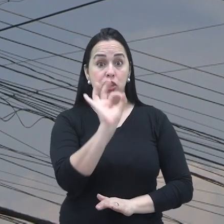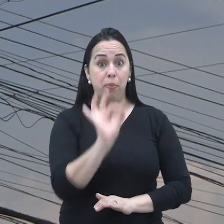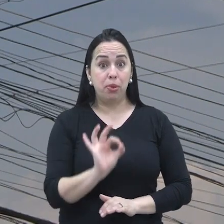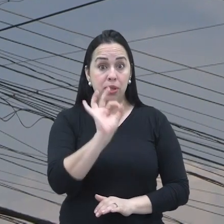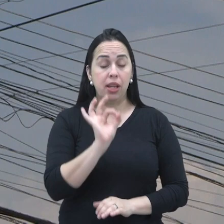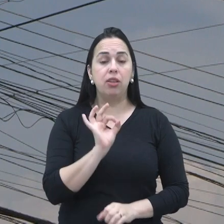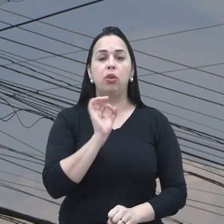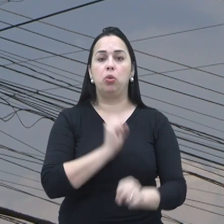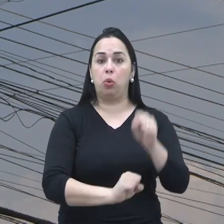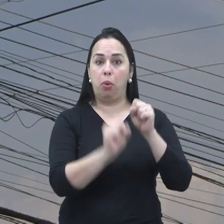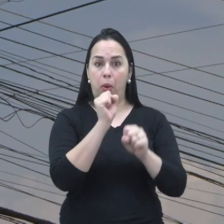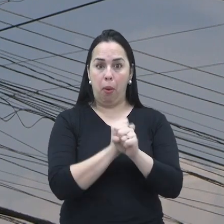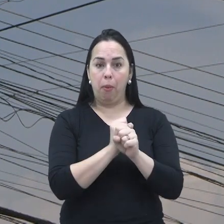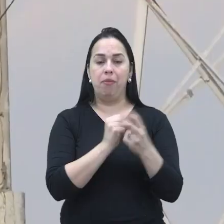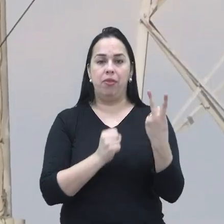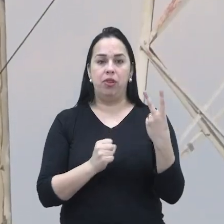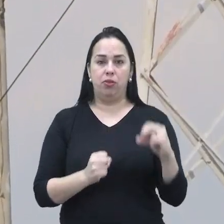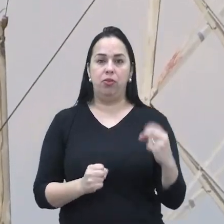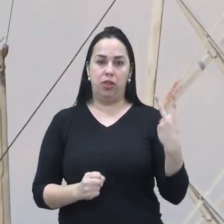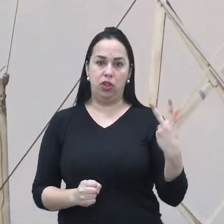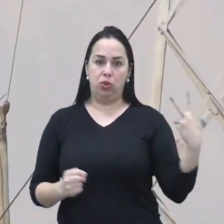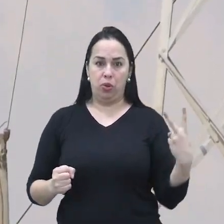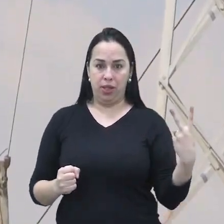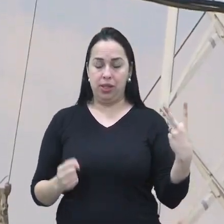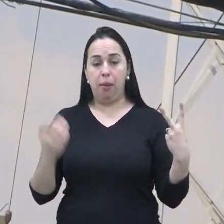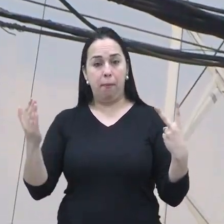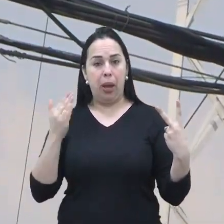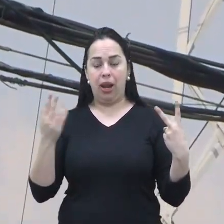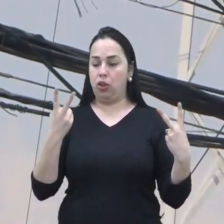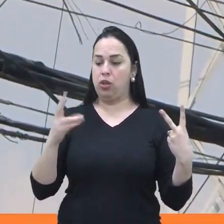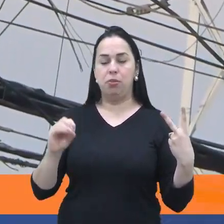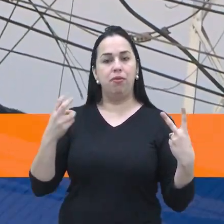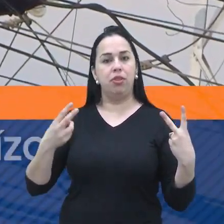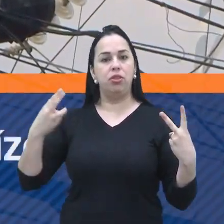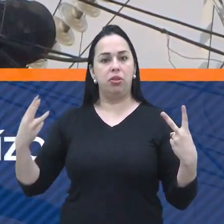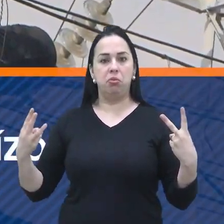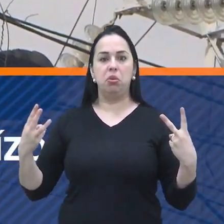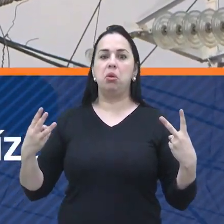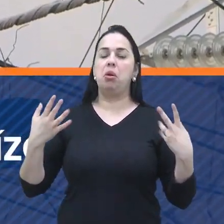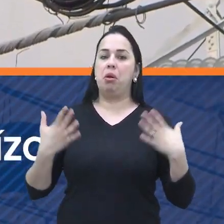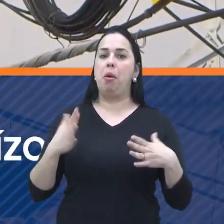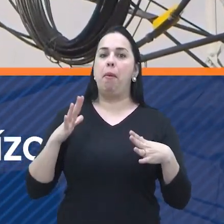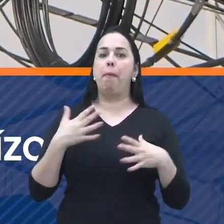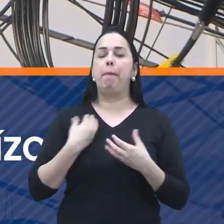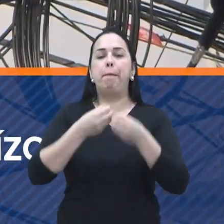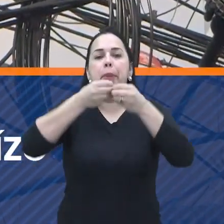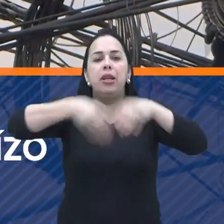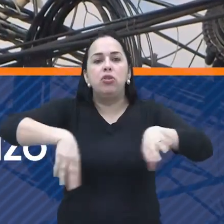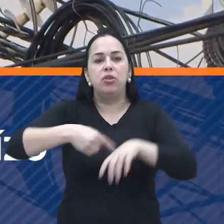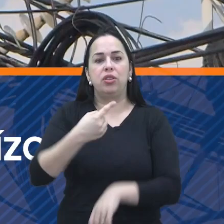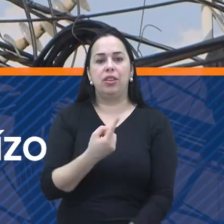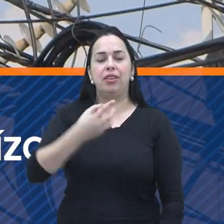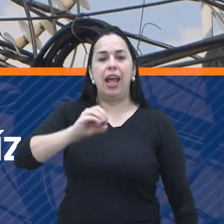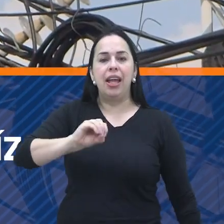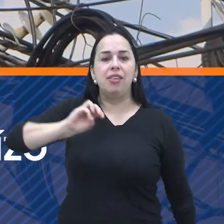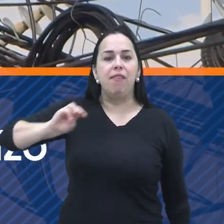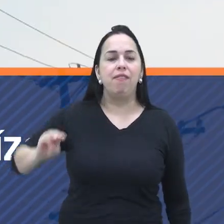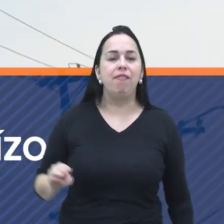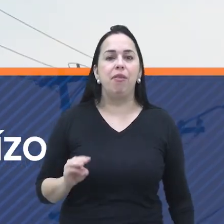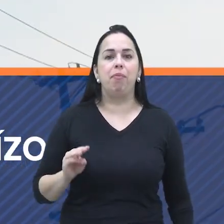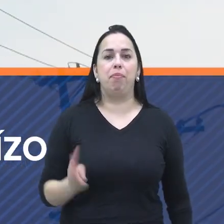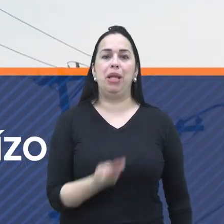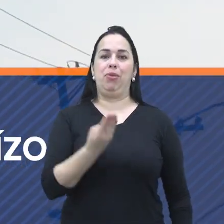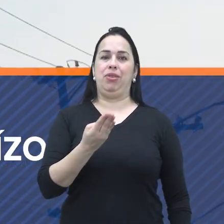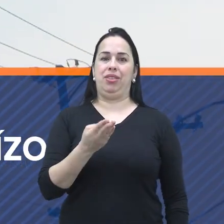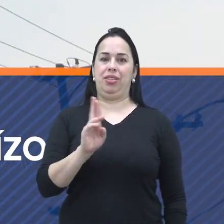de furtos aumentou em 20% de 2022 para 2023, um prejuízo calculado